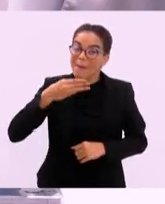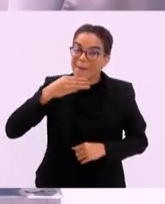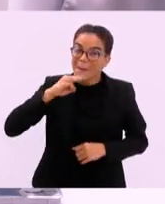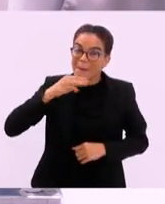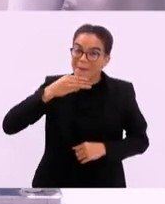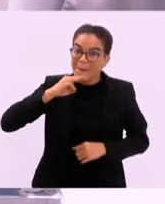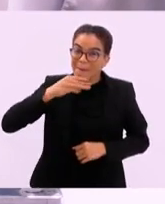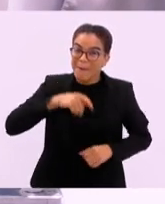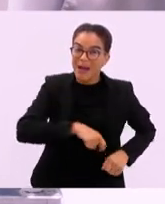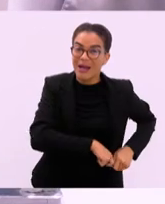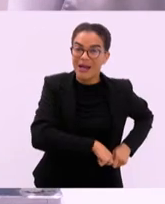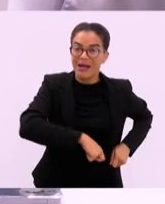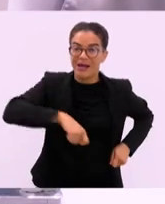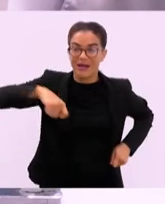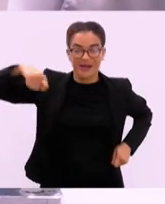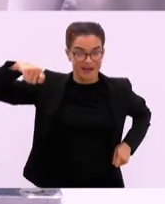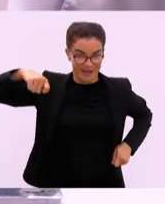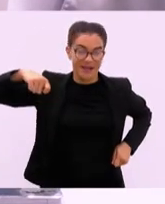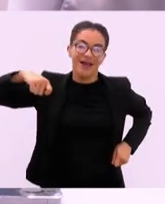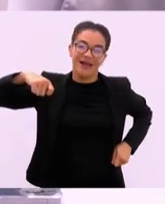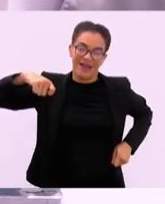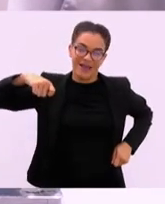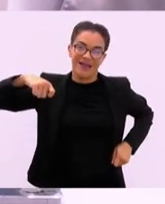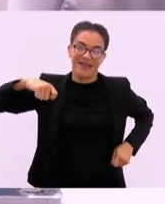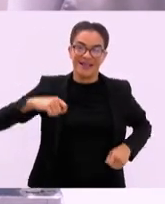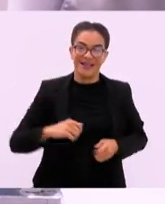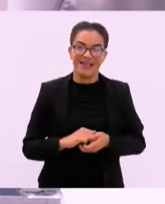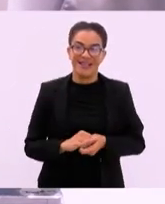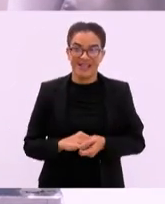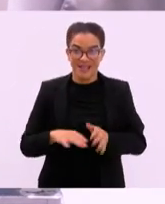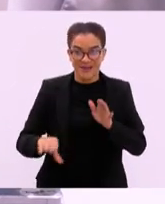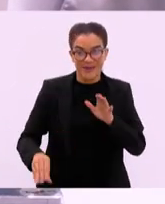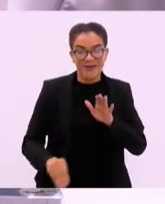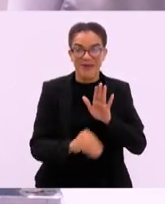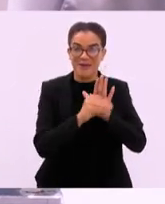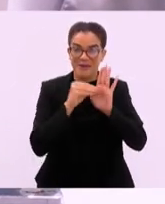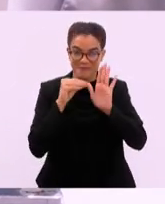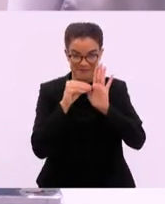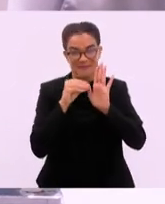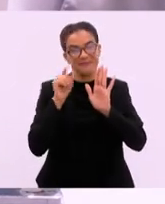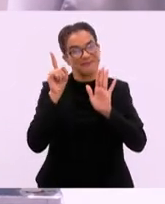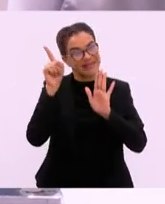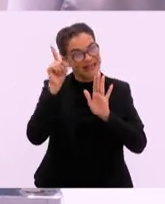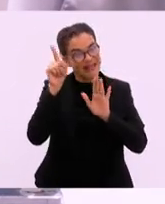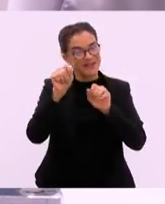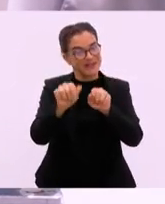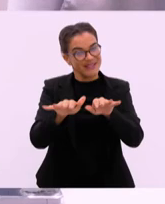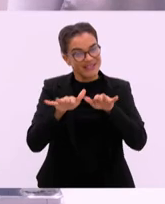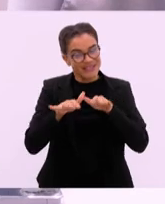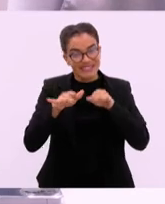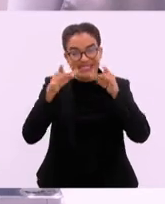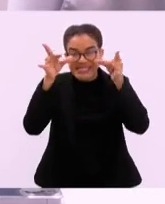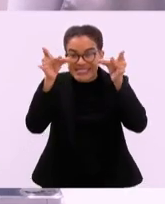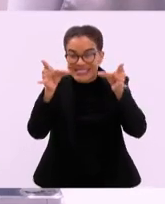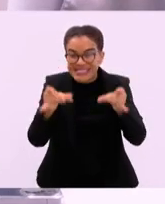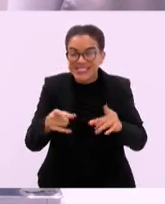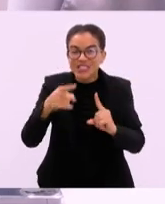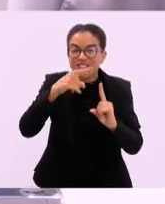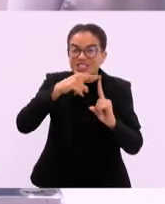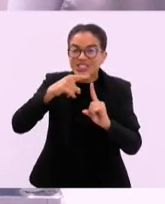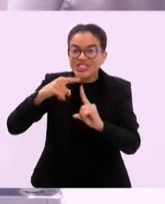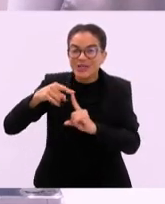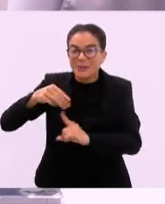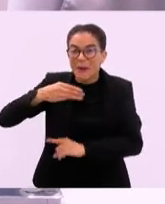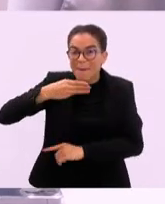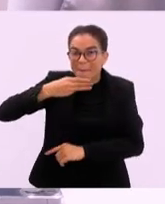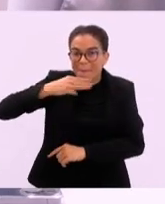ser grande, o coração de boi. Vossa Excelência faz uma emenda em plenário especificando. É. Que tipo da manga. Tipo da manga. Carlotinha